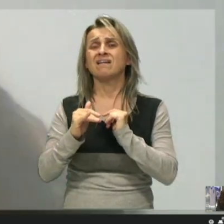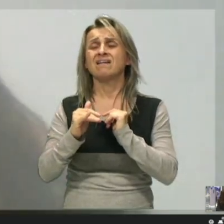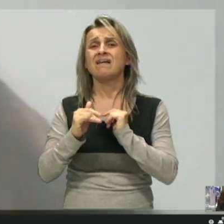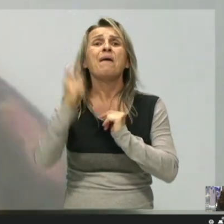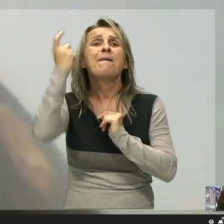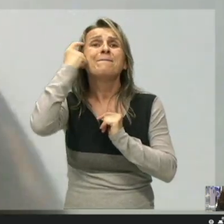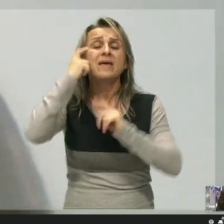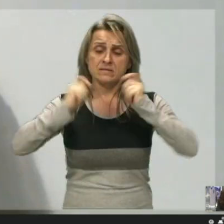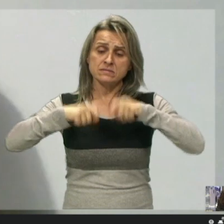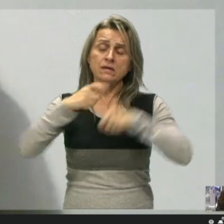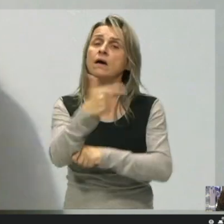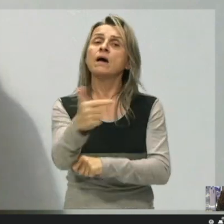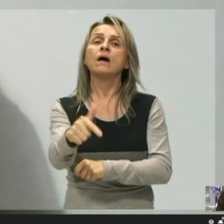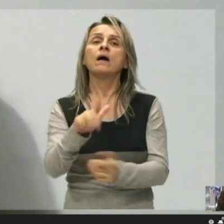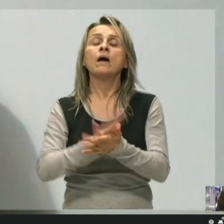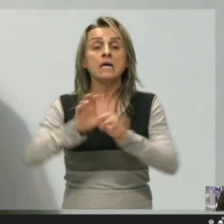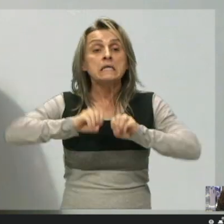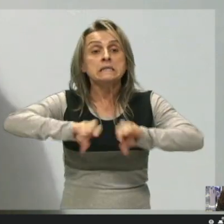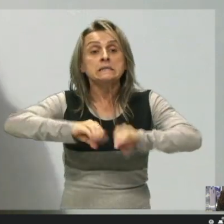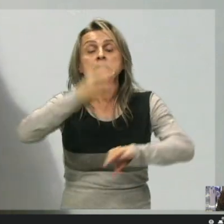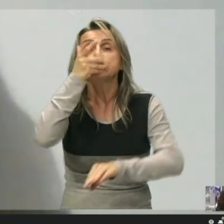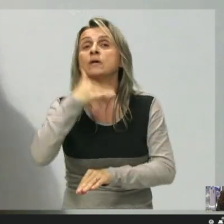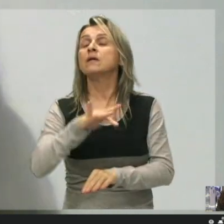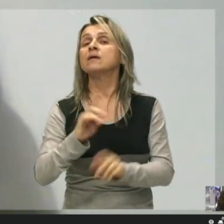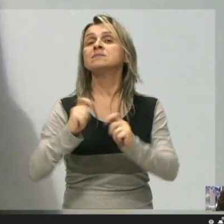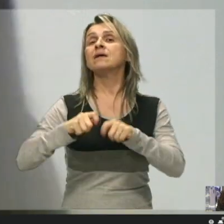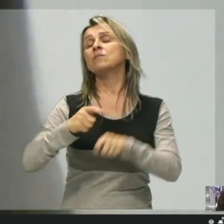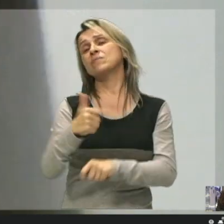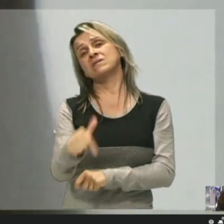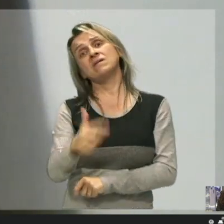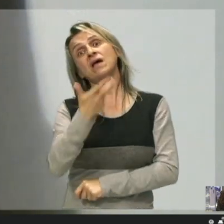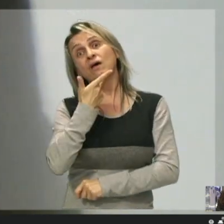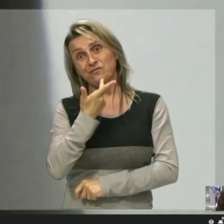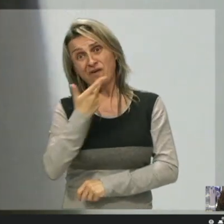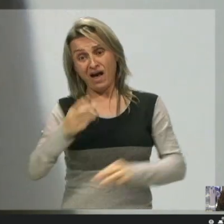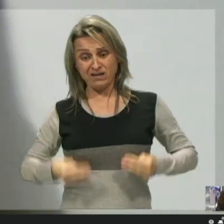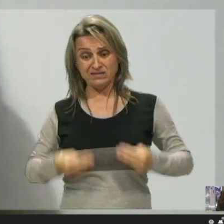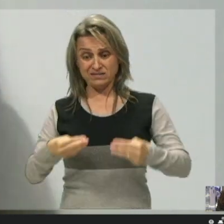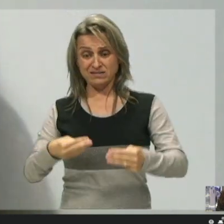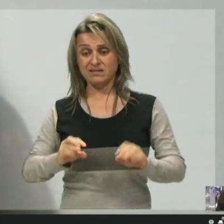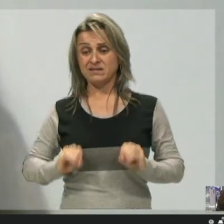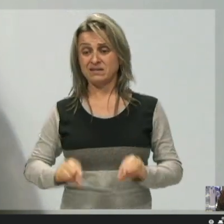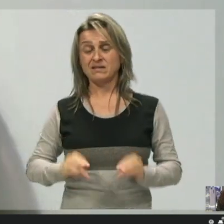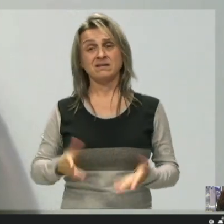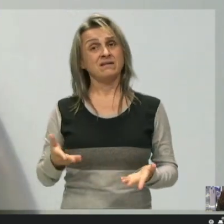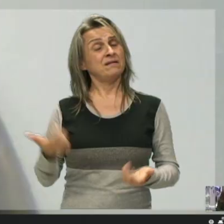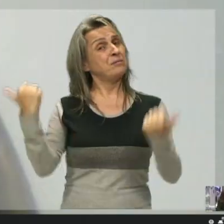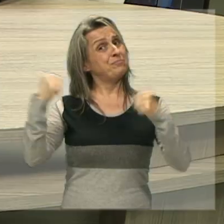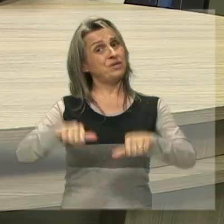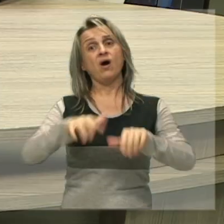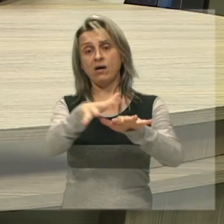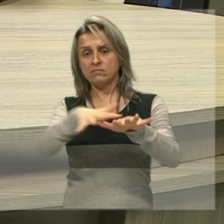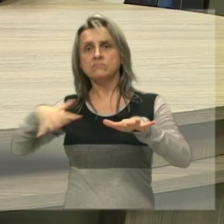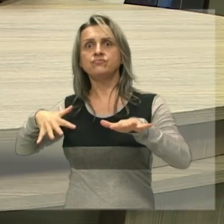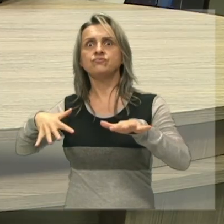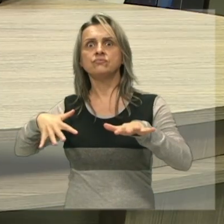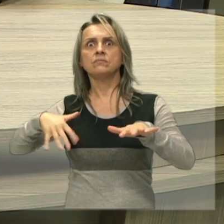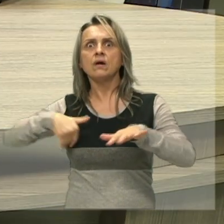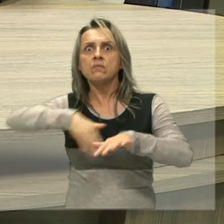incapazes, que não devem estar naquele espaço. Então, falas assim reforçam muito a segregação.